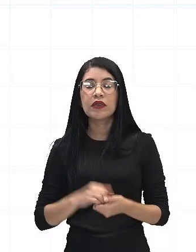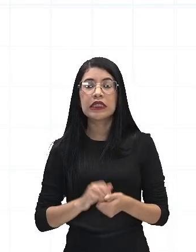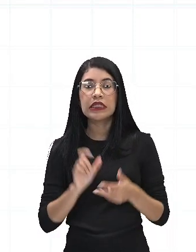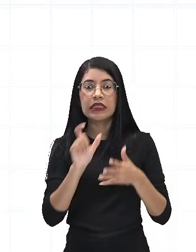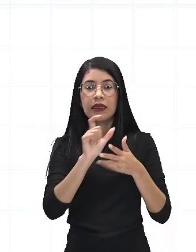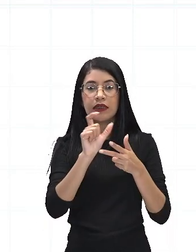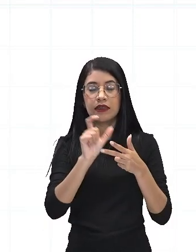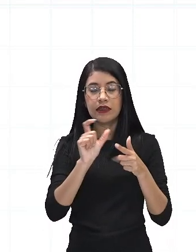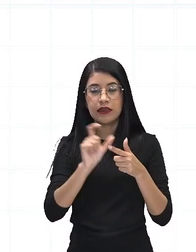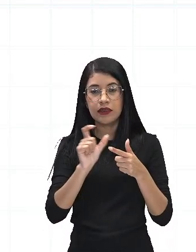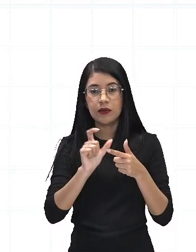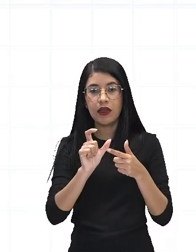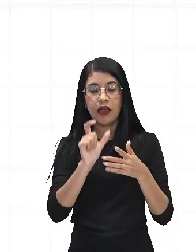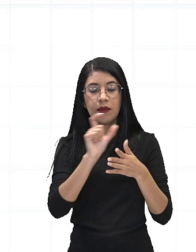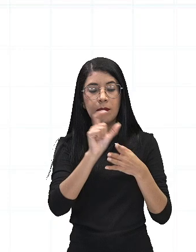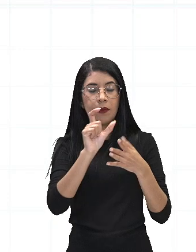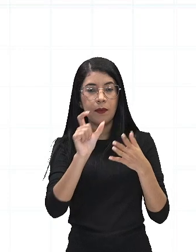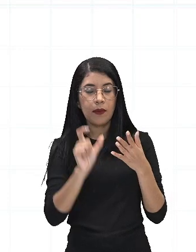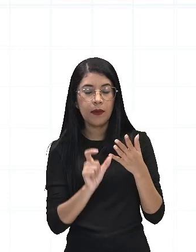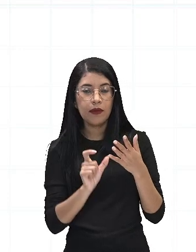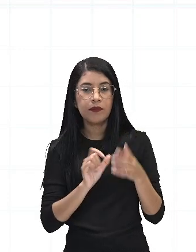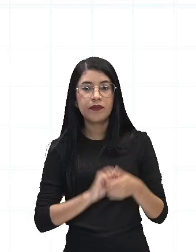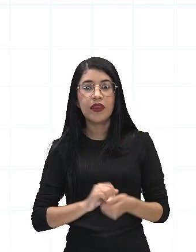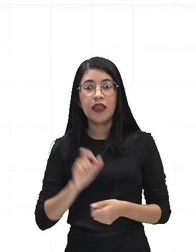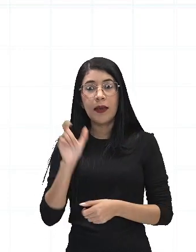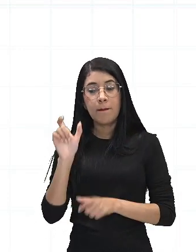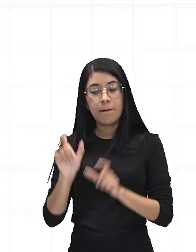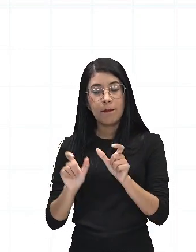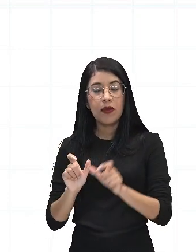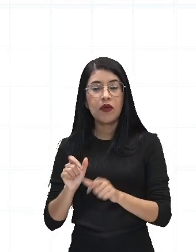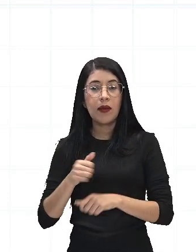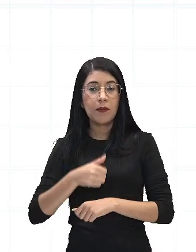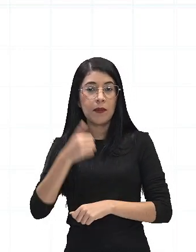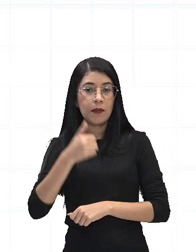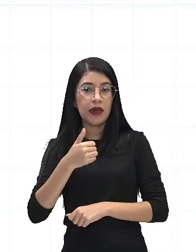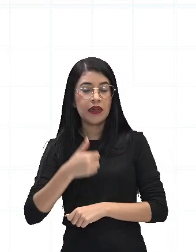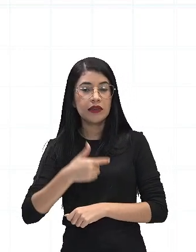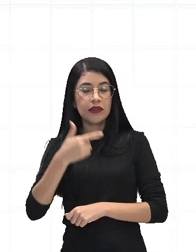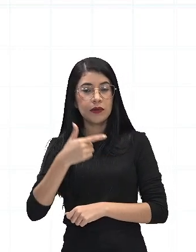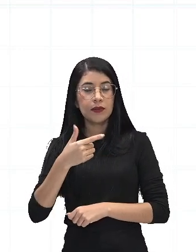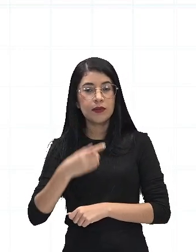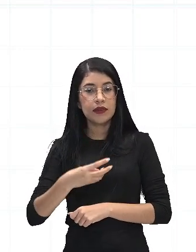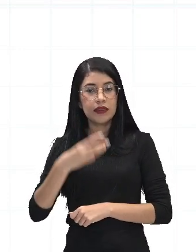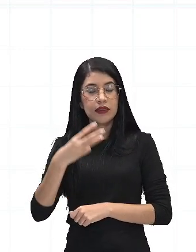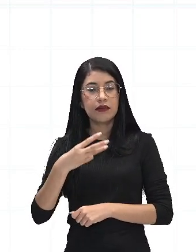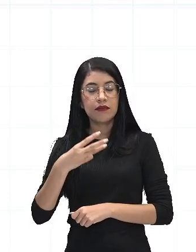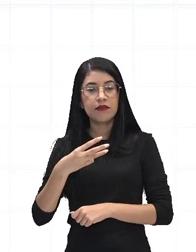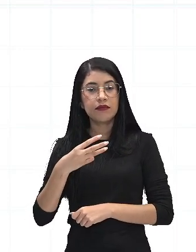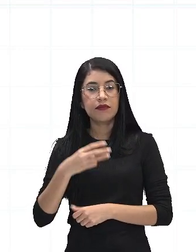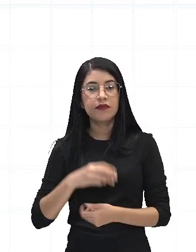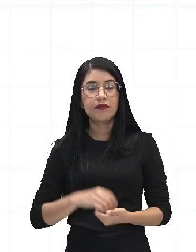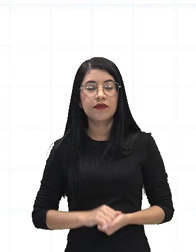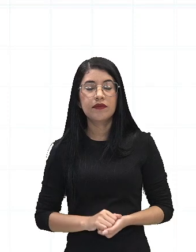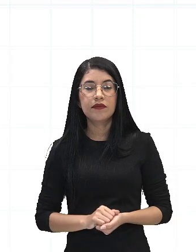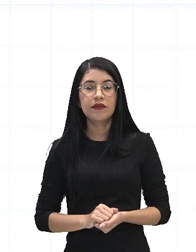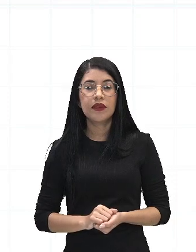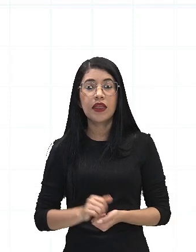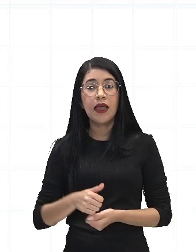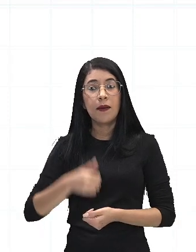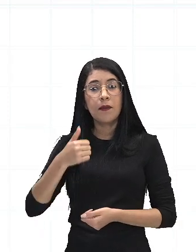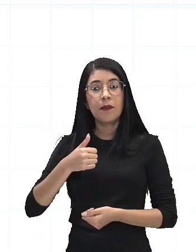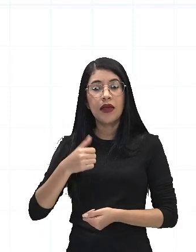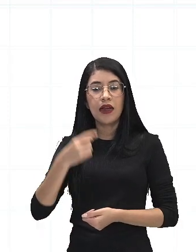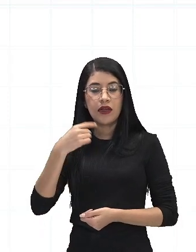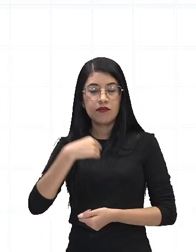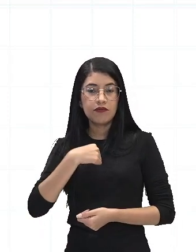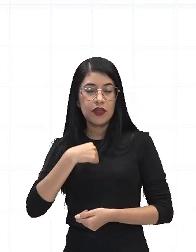singular, plural. Quando falamos em pessoa, primeira pessoa, segunda pessoa e terceira pessoa. Primeira pessoa, quem